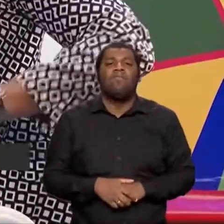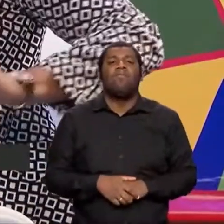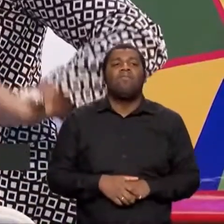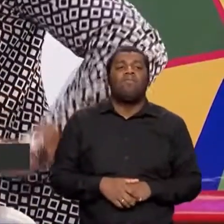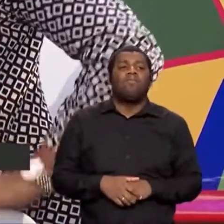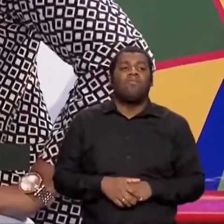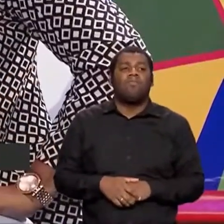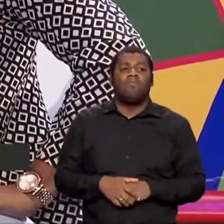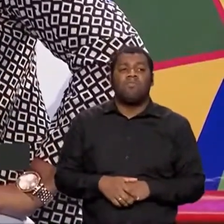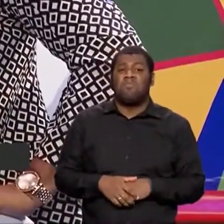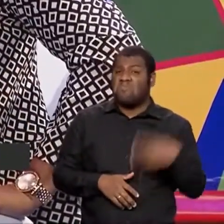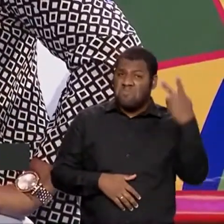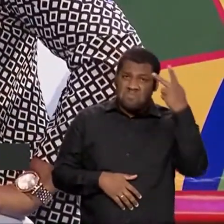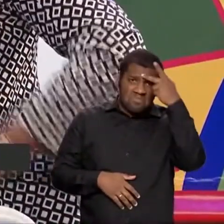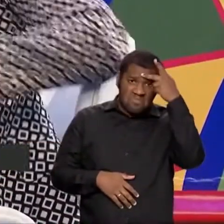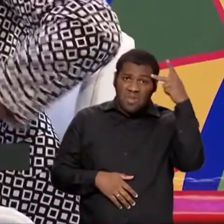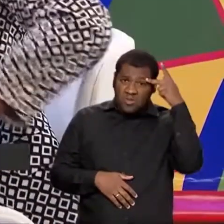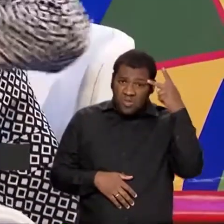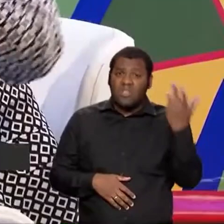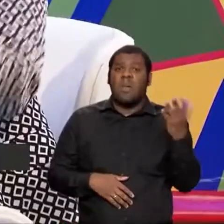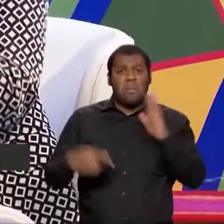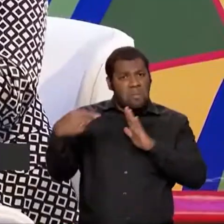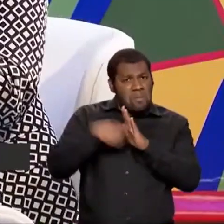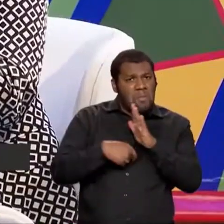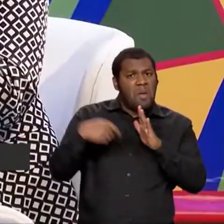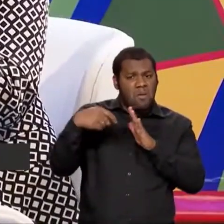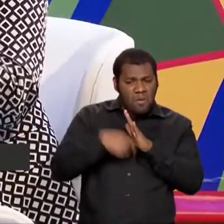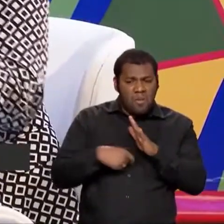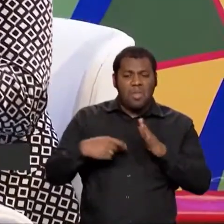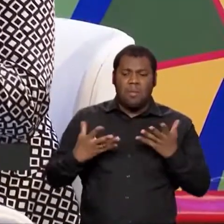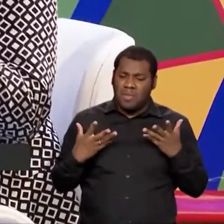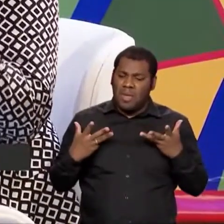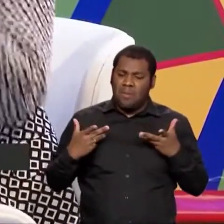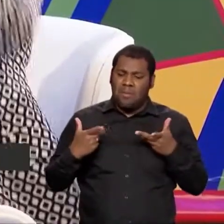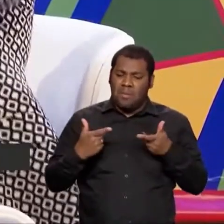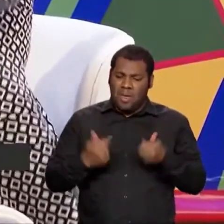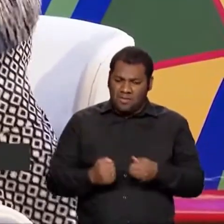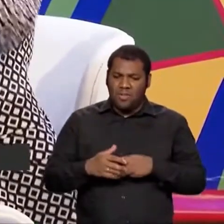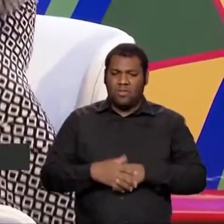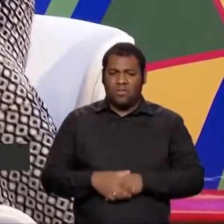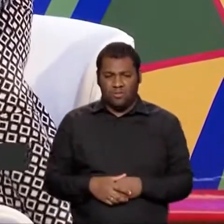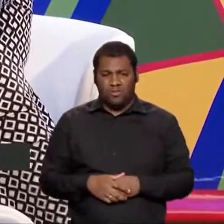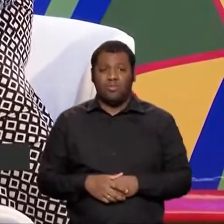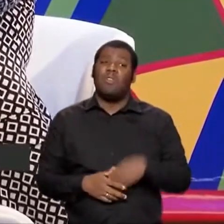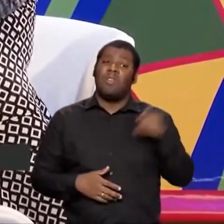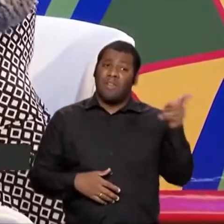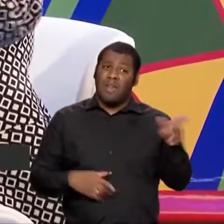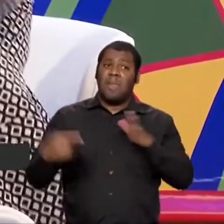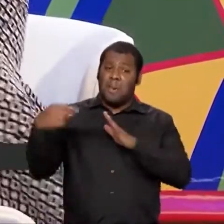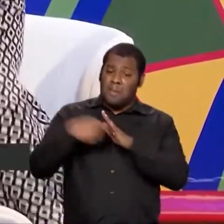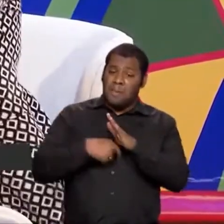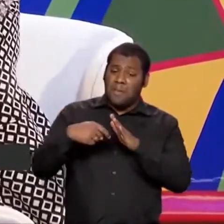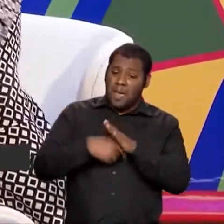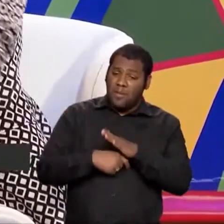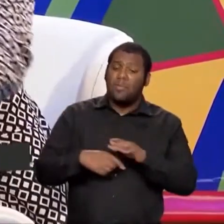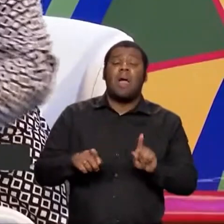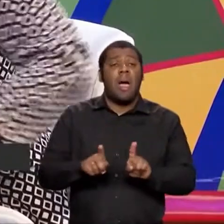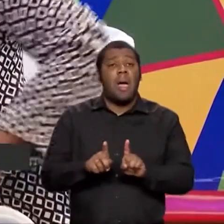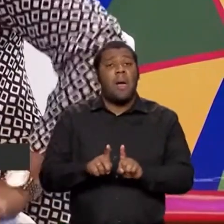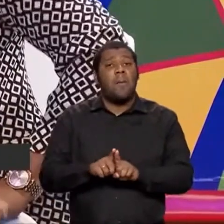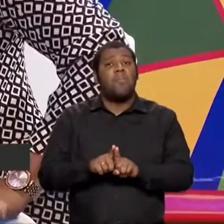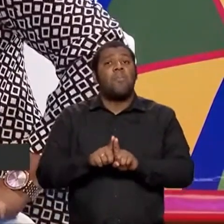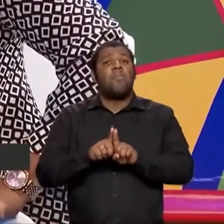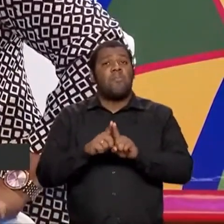As críticas são maravilhosas. Graças a Deus, a gente critica, mas a gente critica apontando soluções para querer coisas